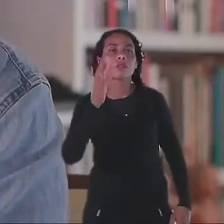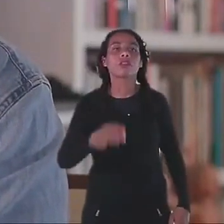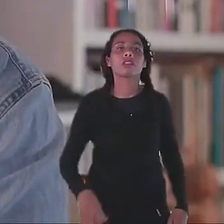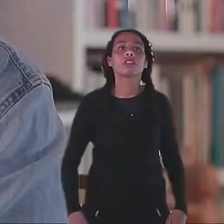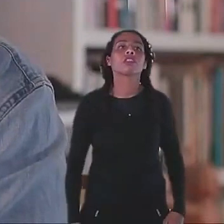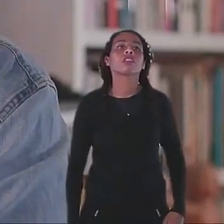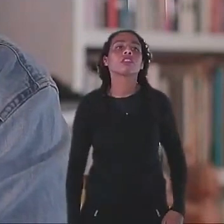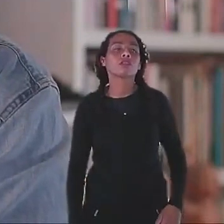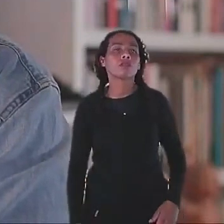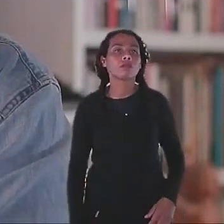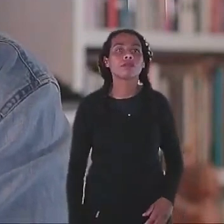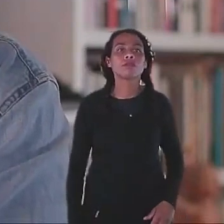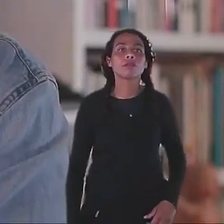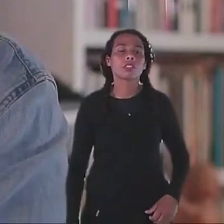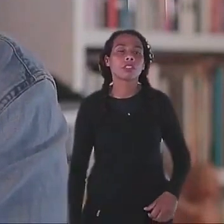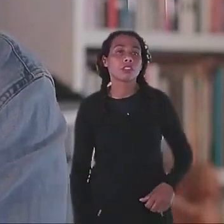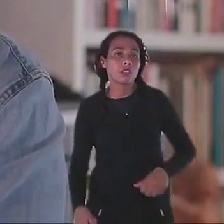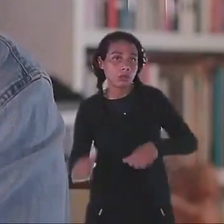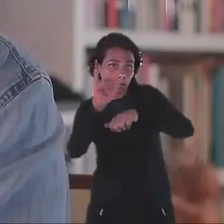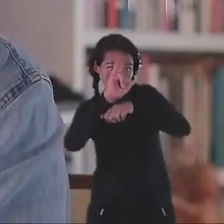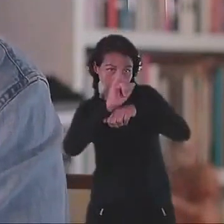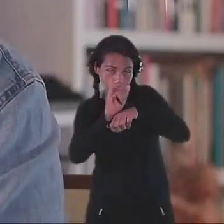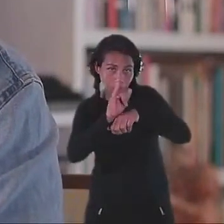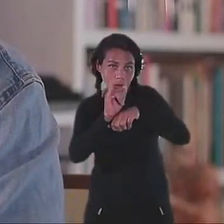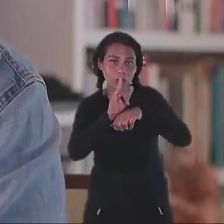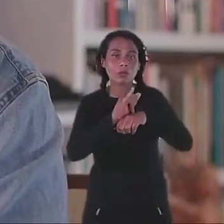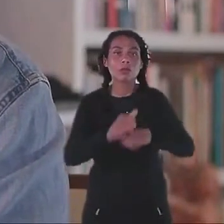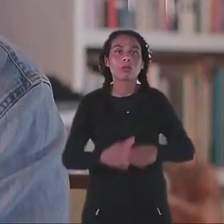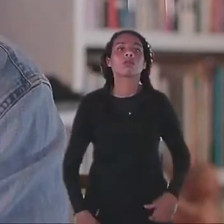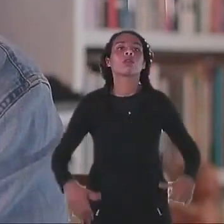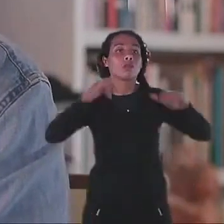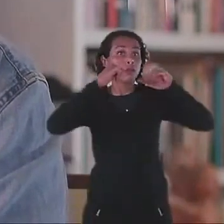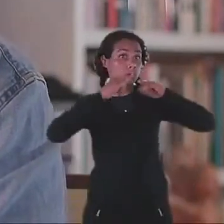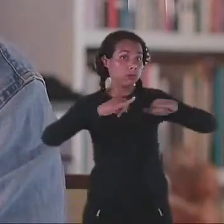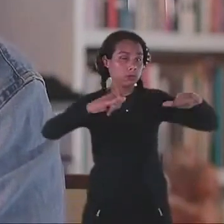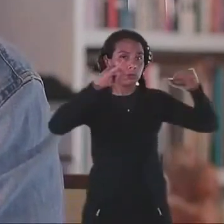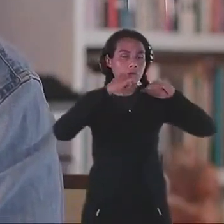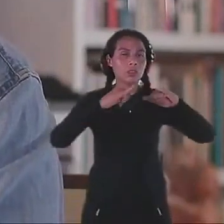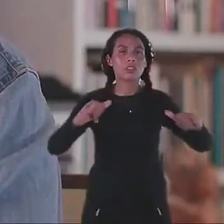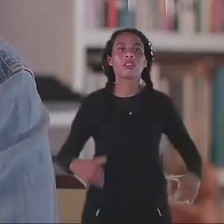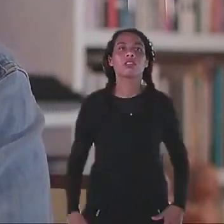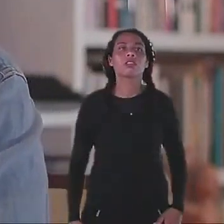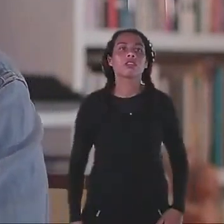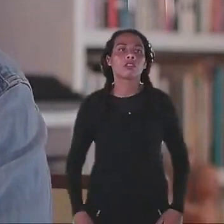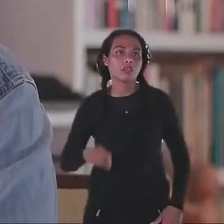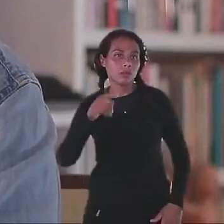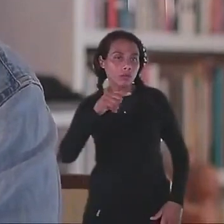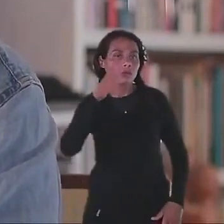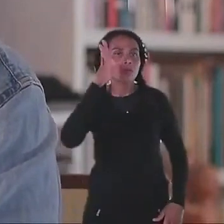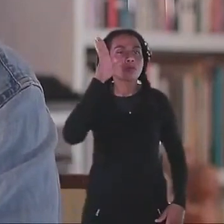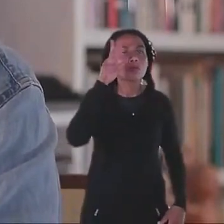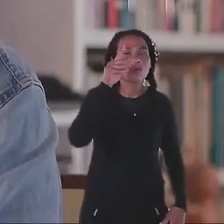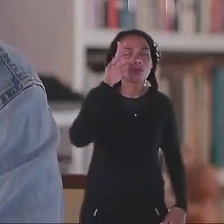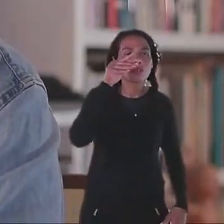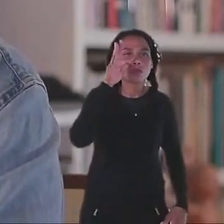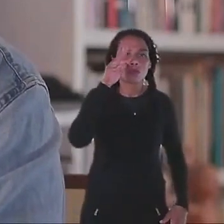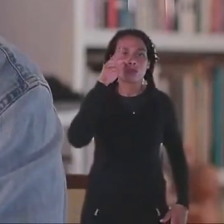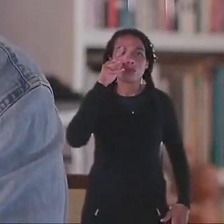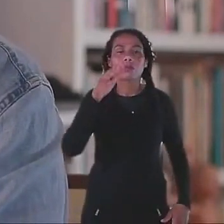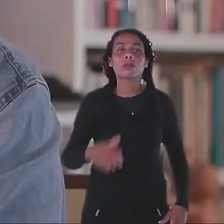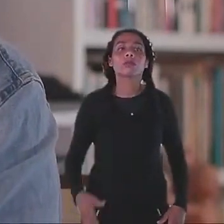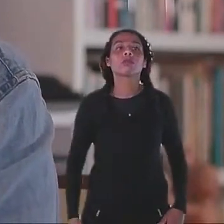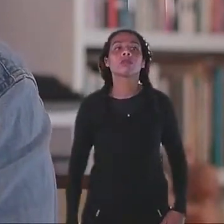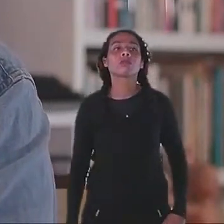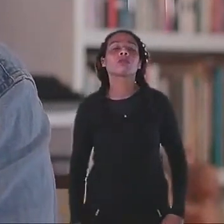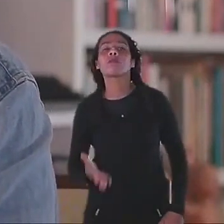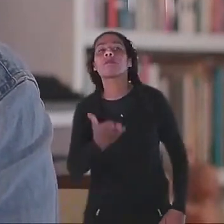redes sociais e aqui, especialmente nesse ambiente que você está assistindo o projeto hoje, que é o YouTube do Sempre um Papo, que